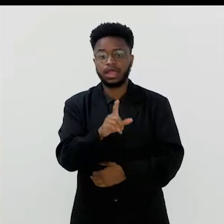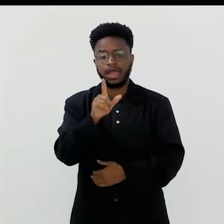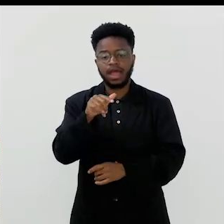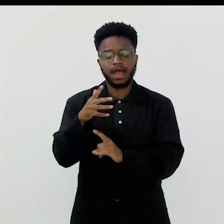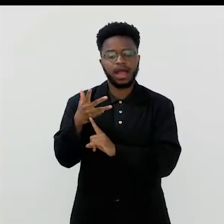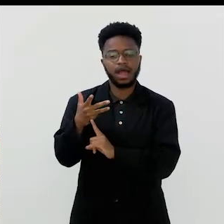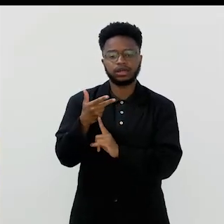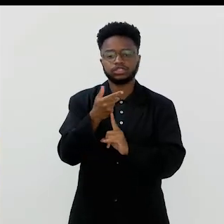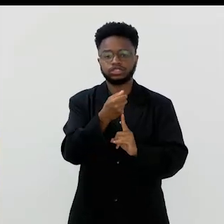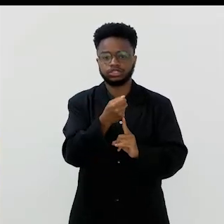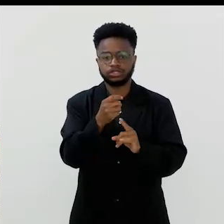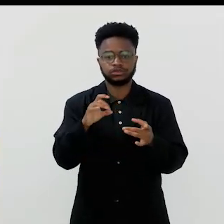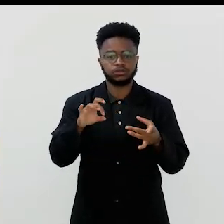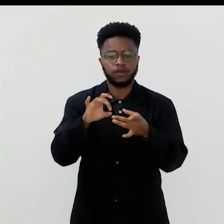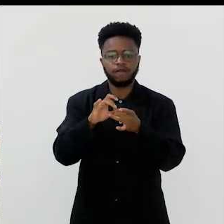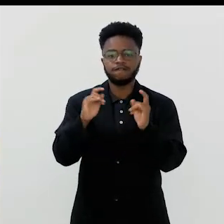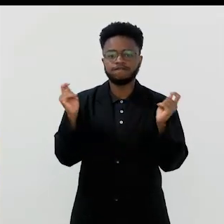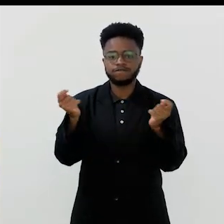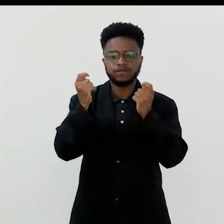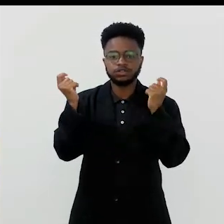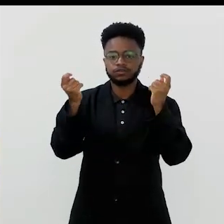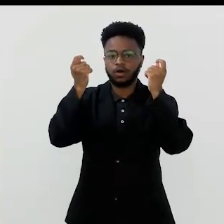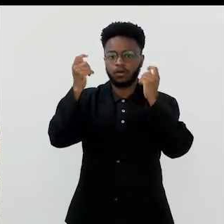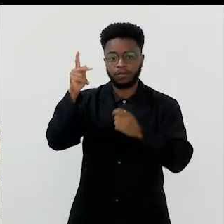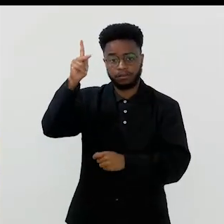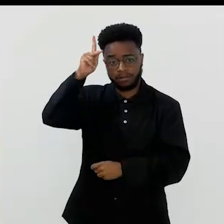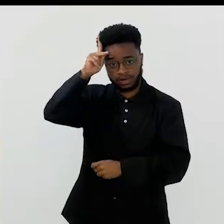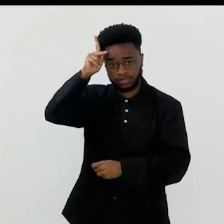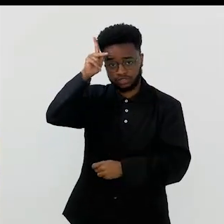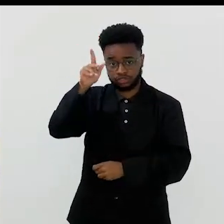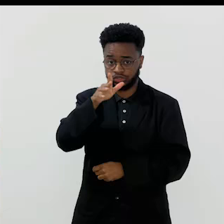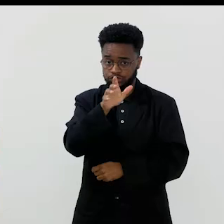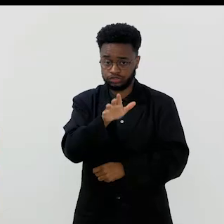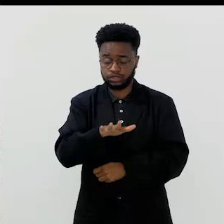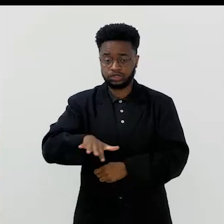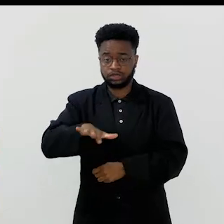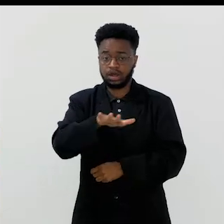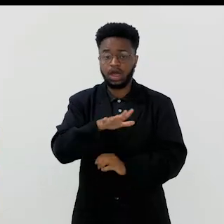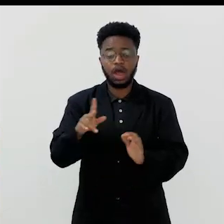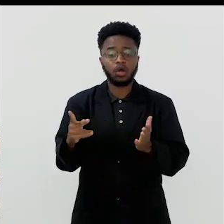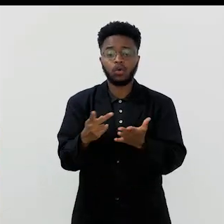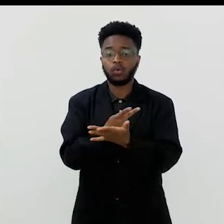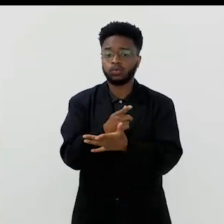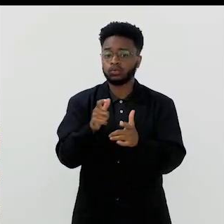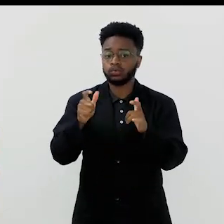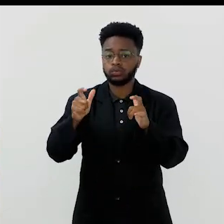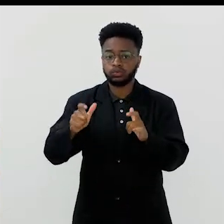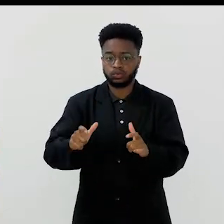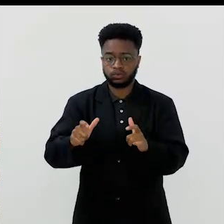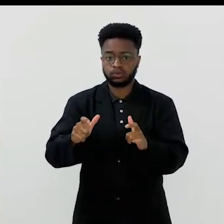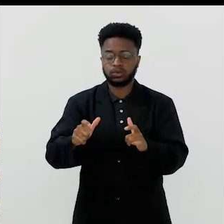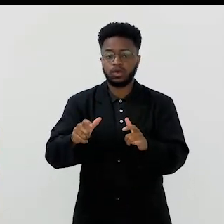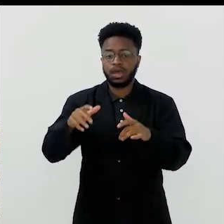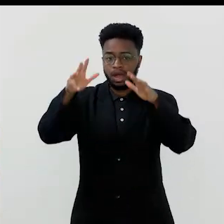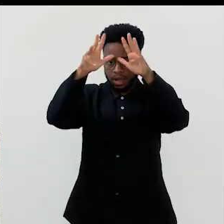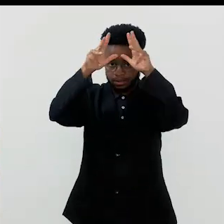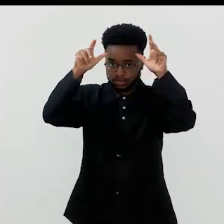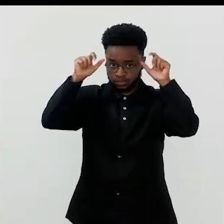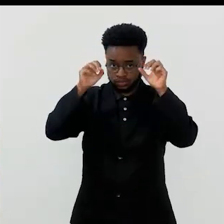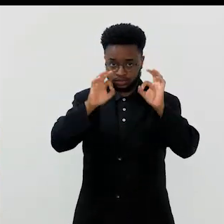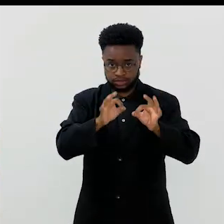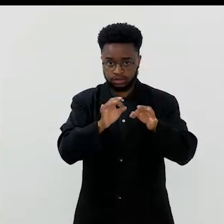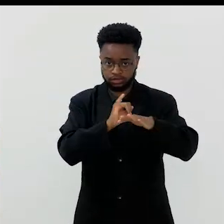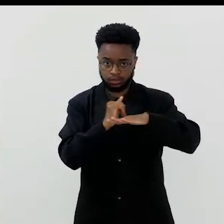ele é um dos grandes artistas do Festival de Parintins. O Festival de Parintins é um festival que acontece numa ilha,